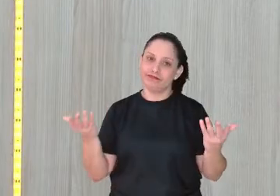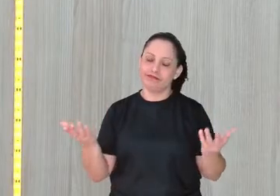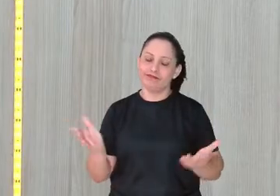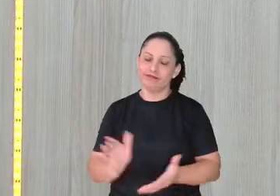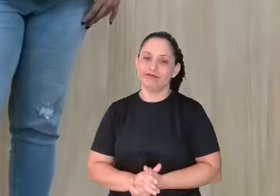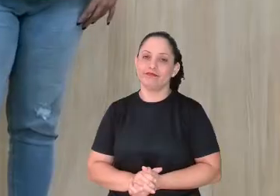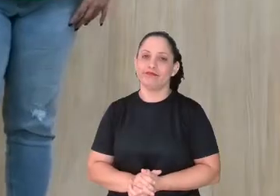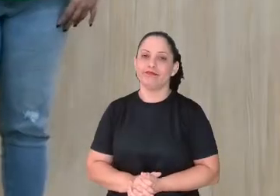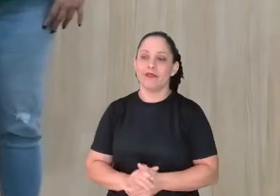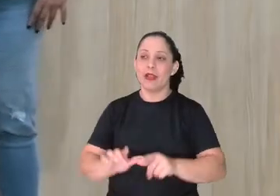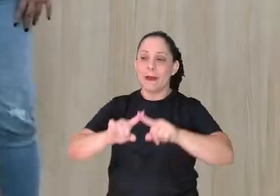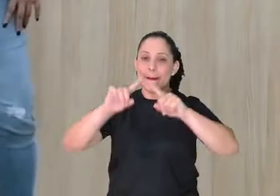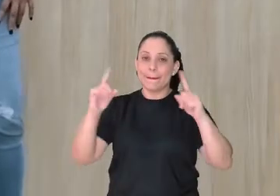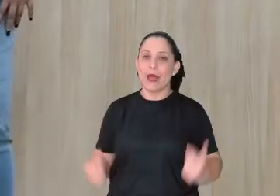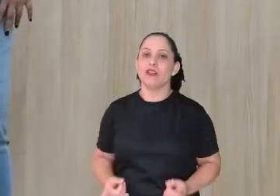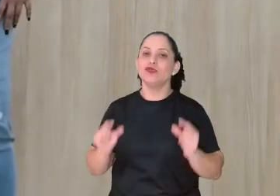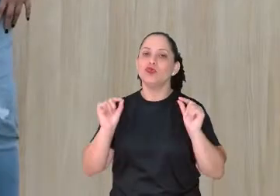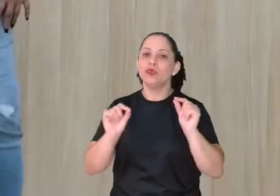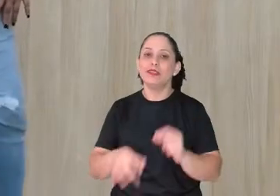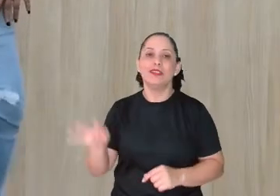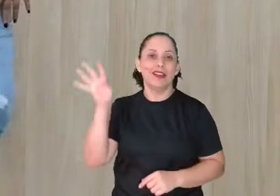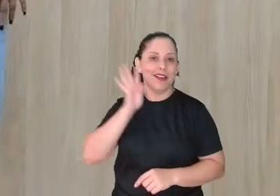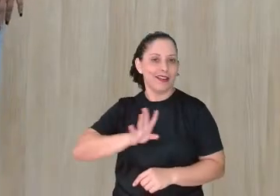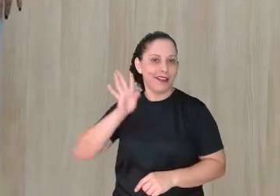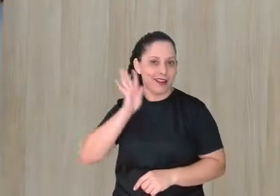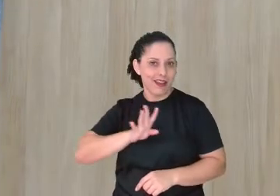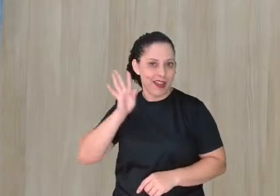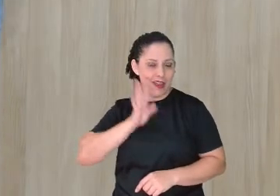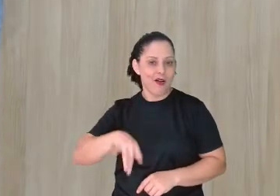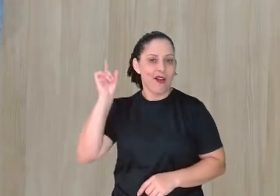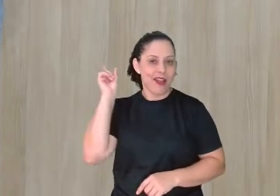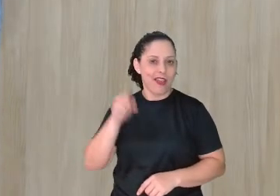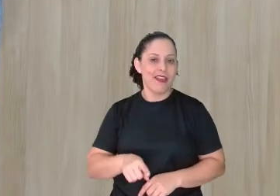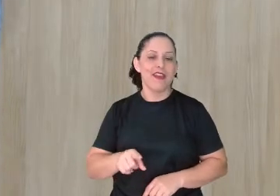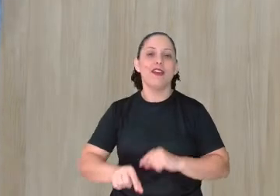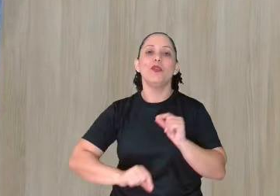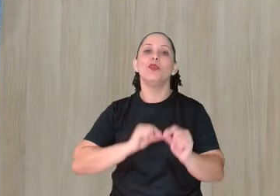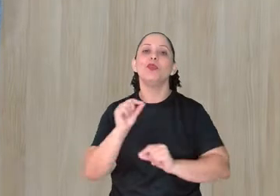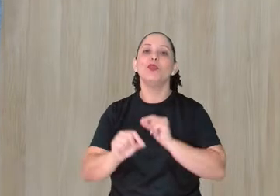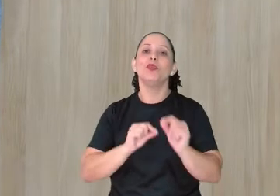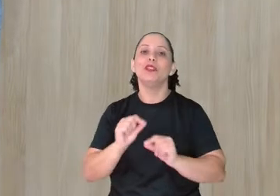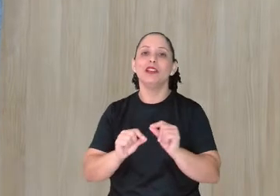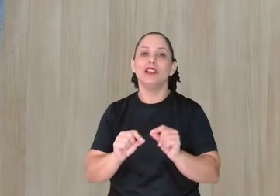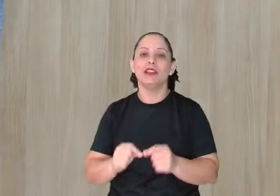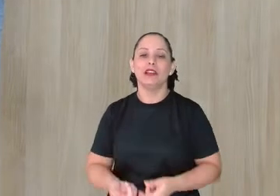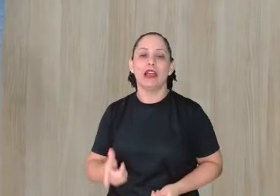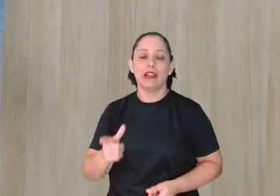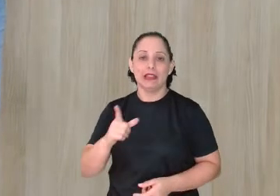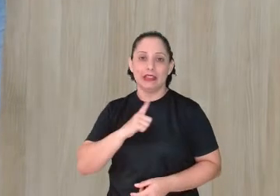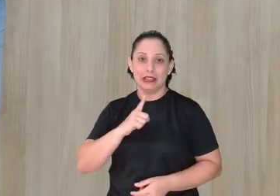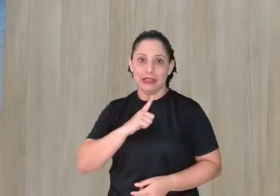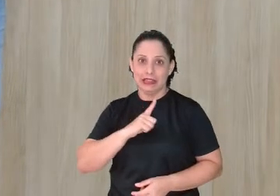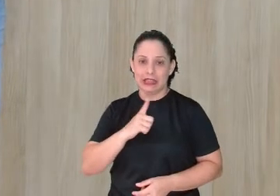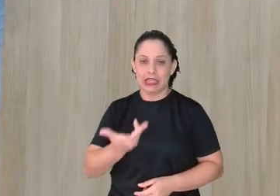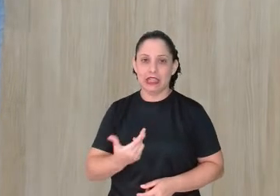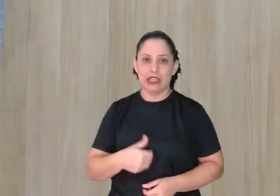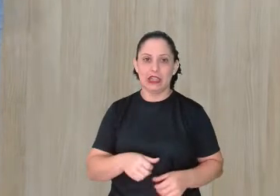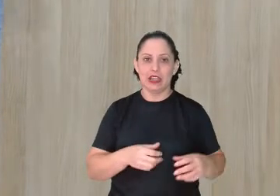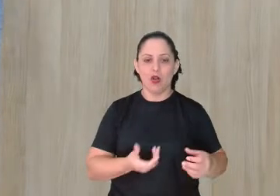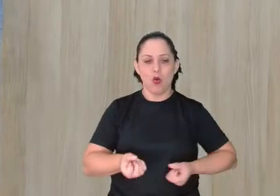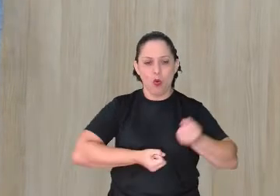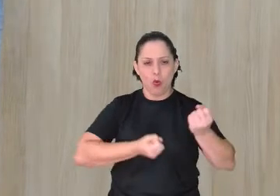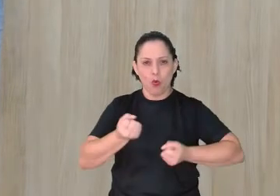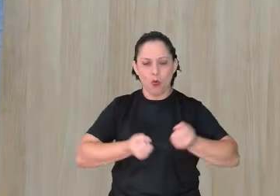mesmo. Agora, uma coisa legal nas cidades, né, com relação a essa parte de transportes e tudo mais, é Isso. que